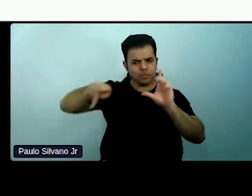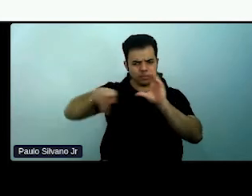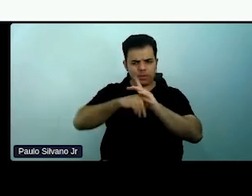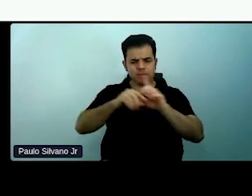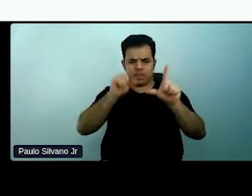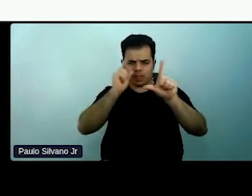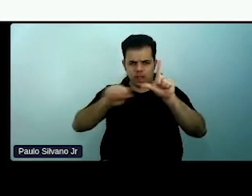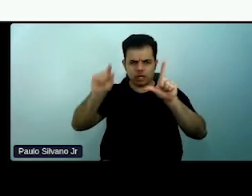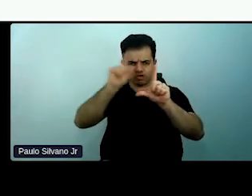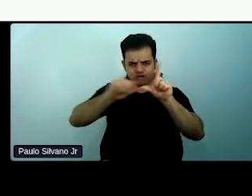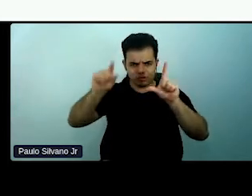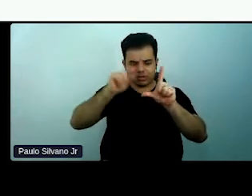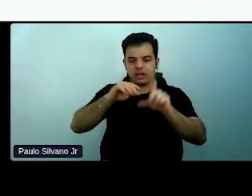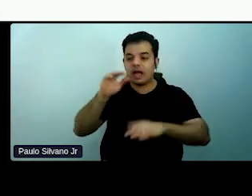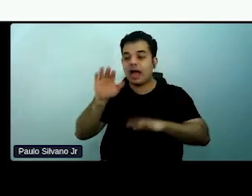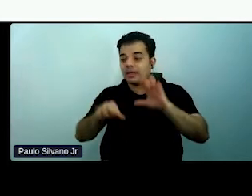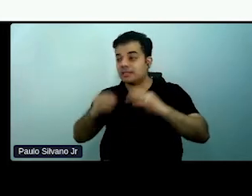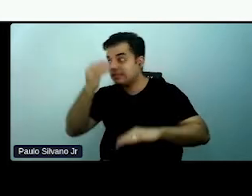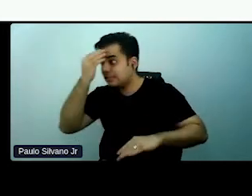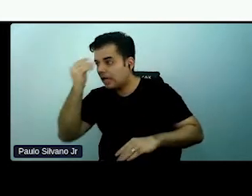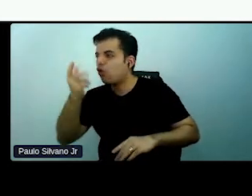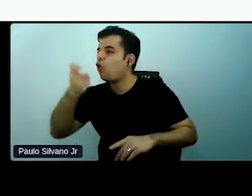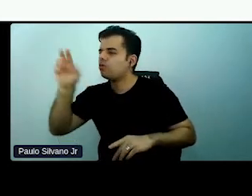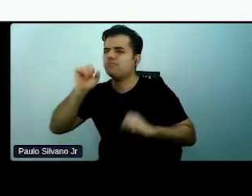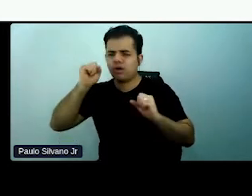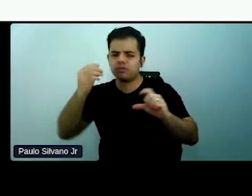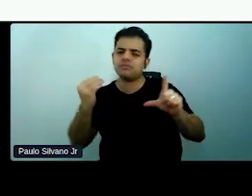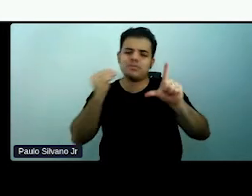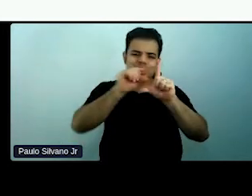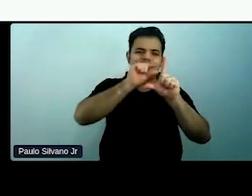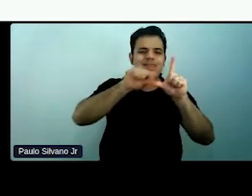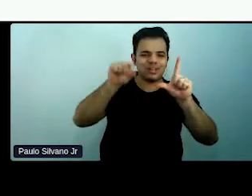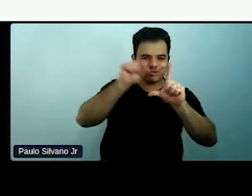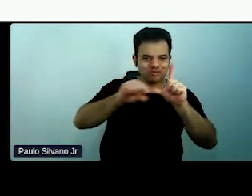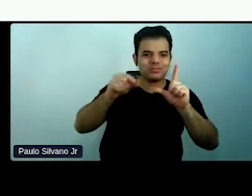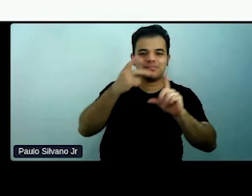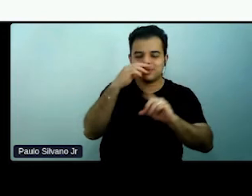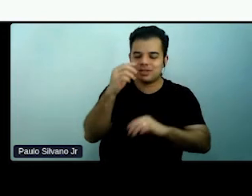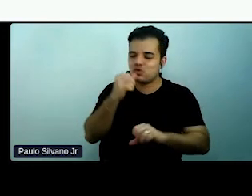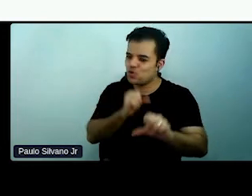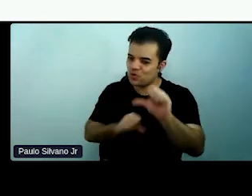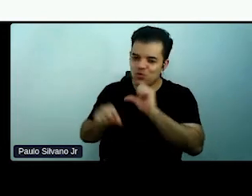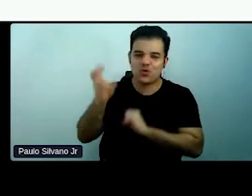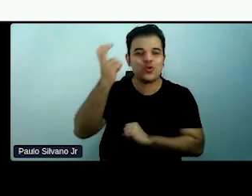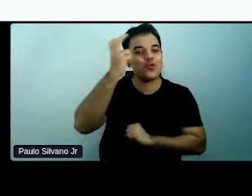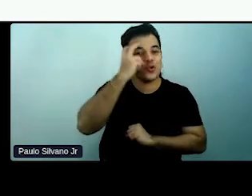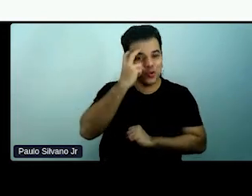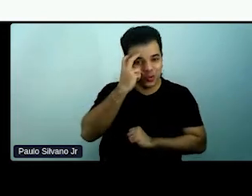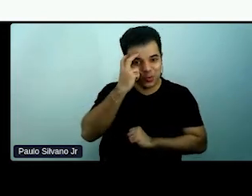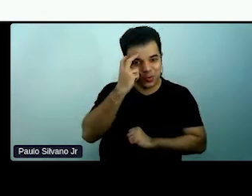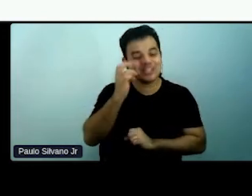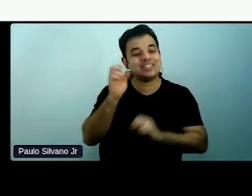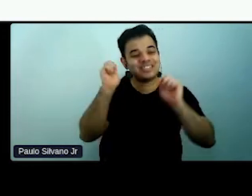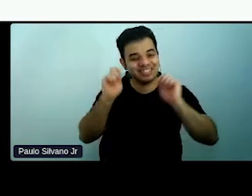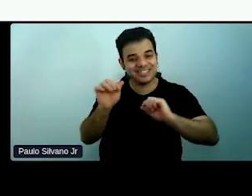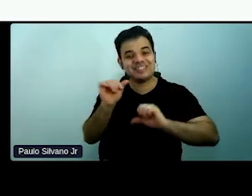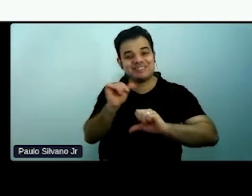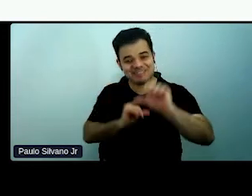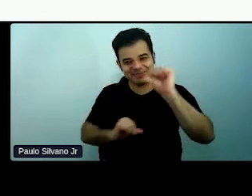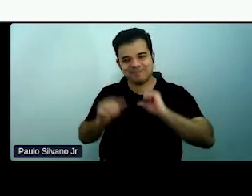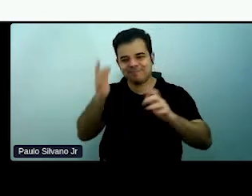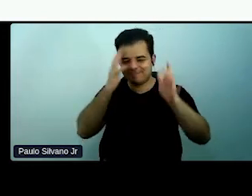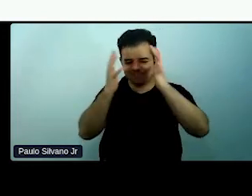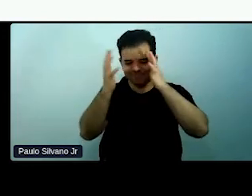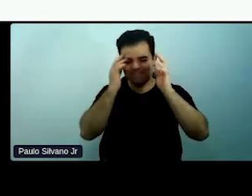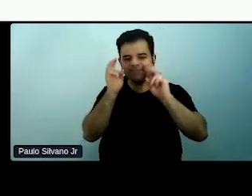legenda, se alguém esquece, alguém vai lá e coloca, então você vê que isso muda a cultura, Isso muda a forma como que a gente